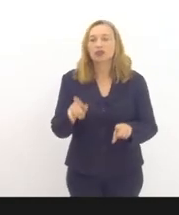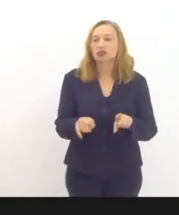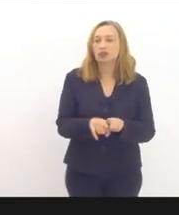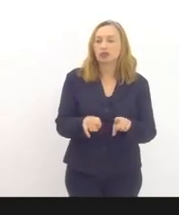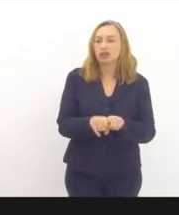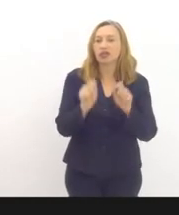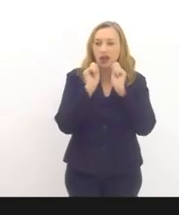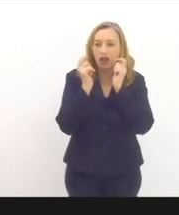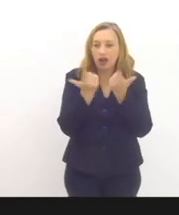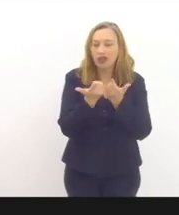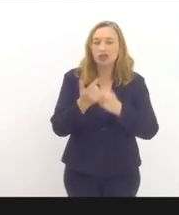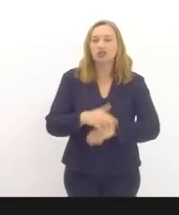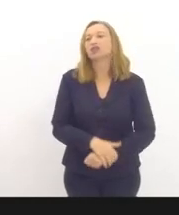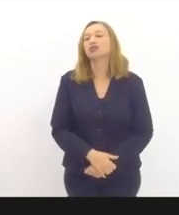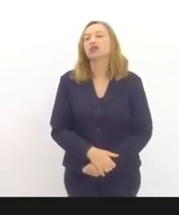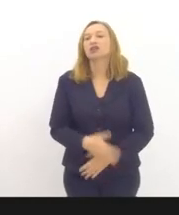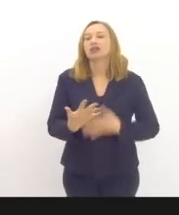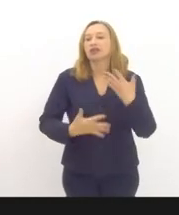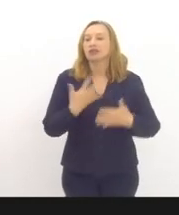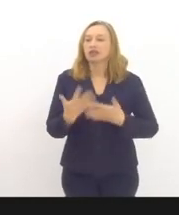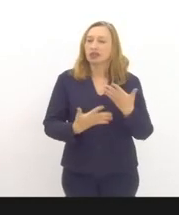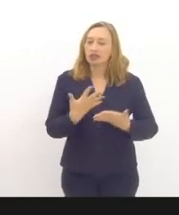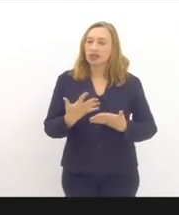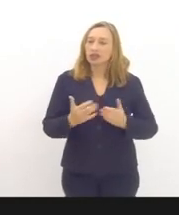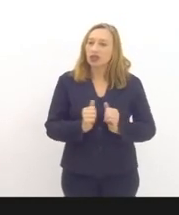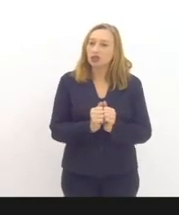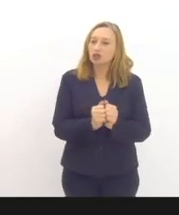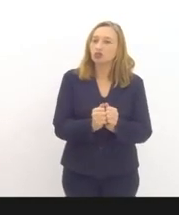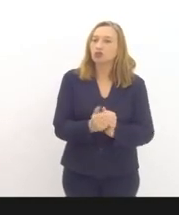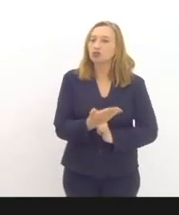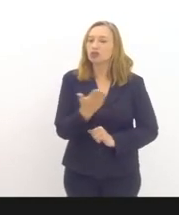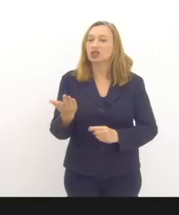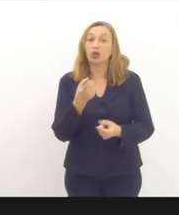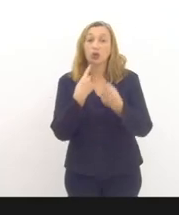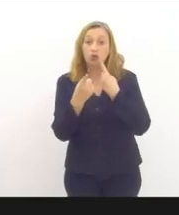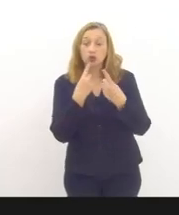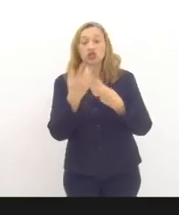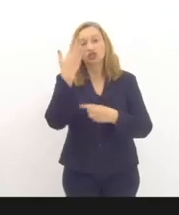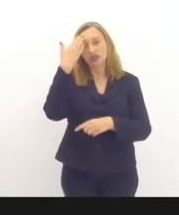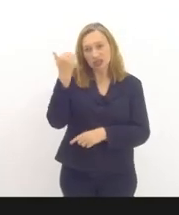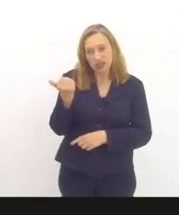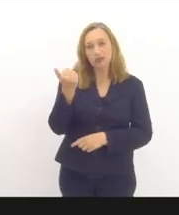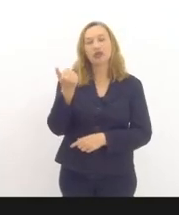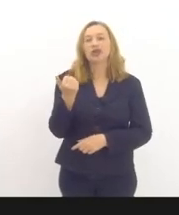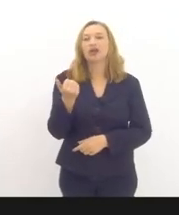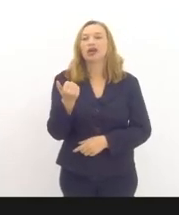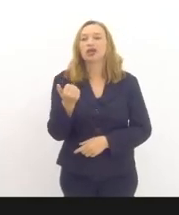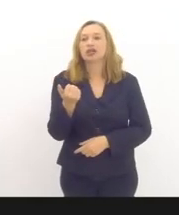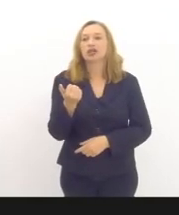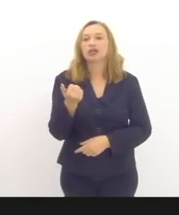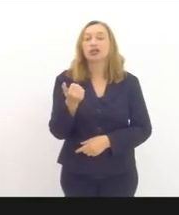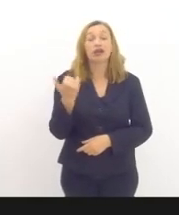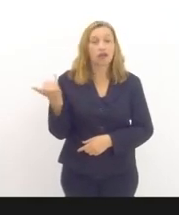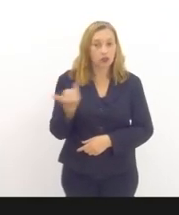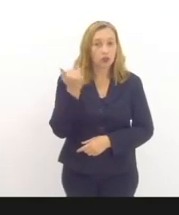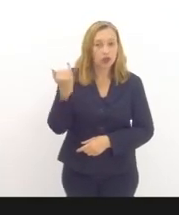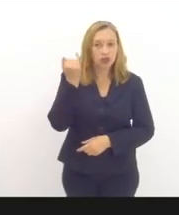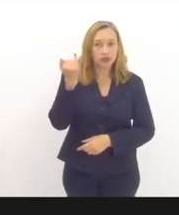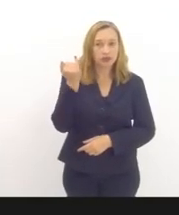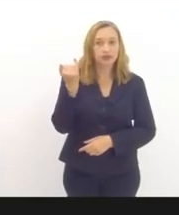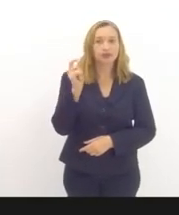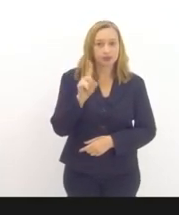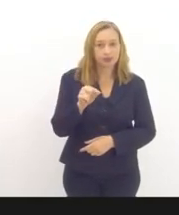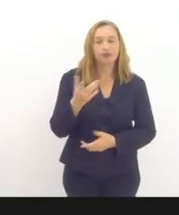Alerj. Para a gente é uma satisfação poder participar de uma discussão que a gente sabe que é de suma importância,